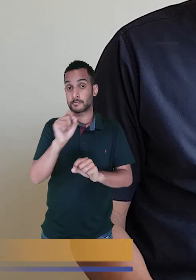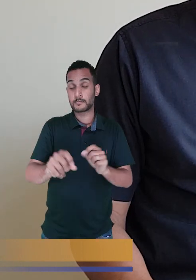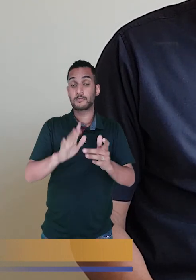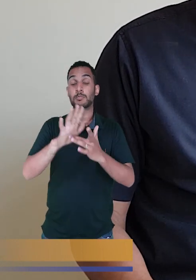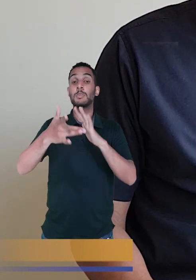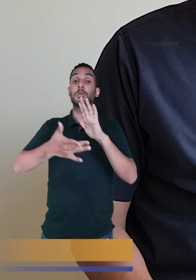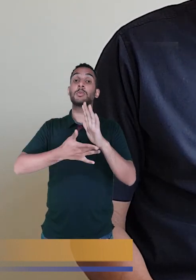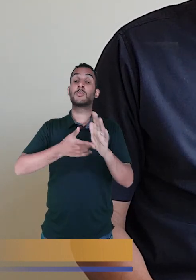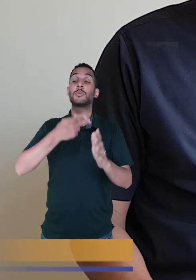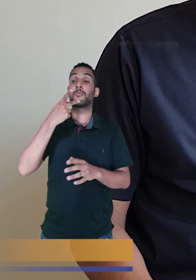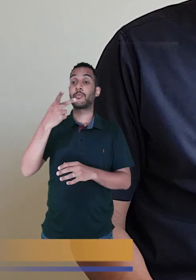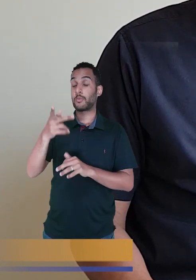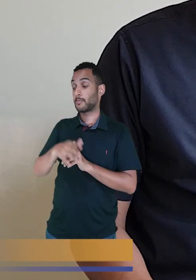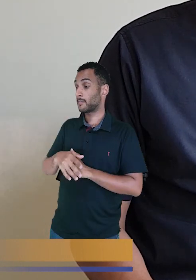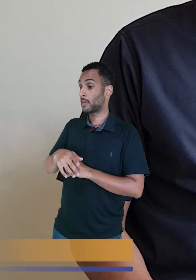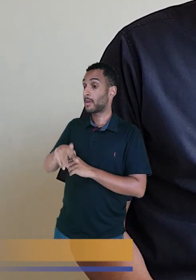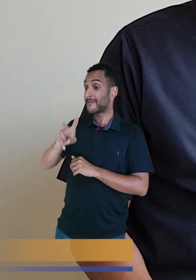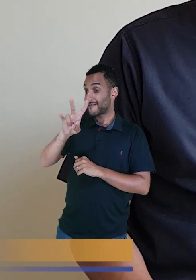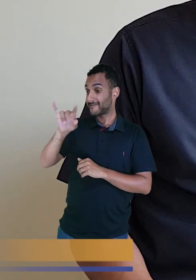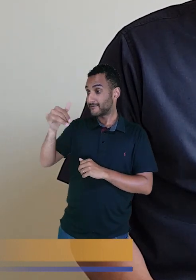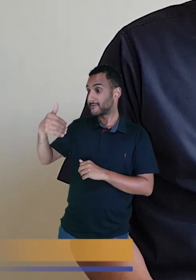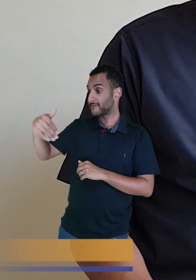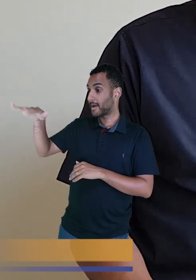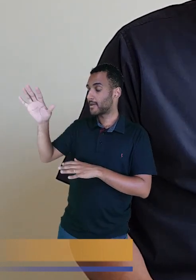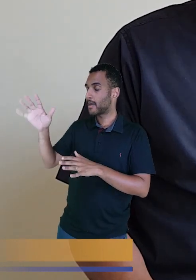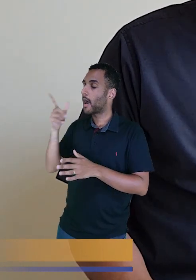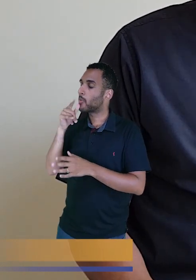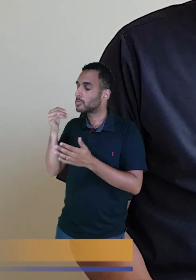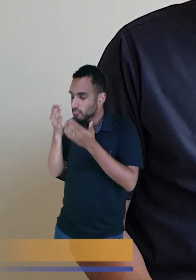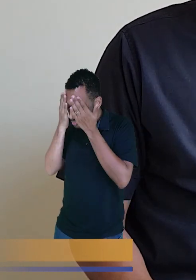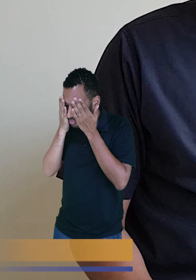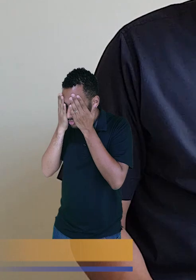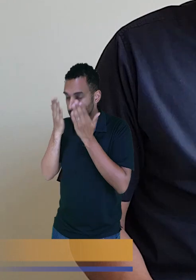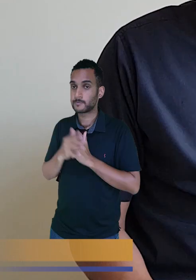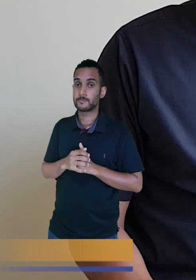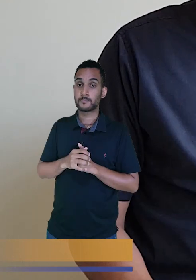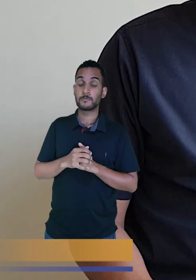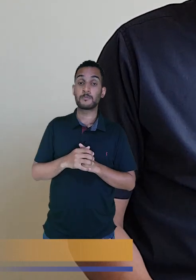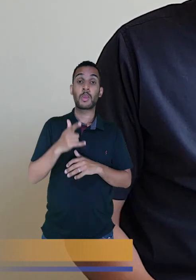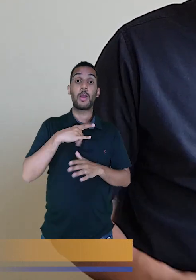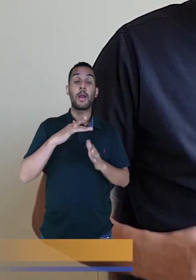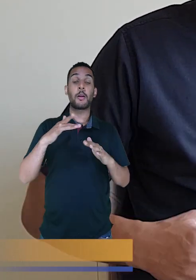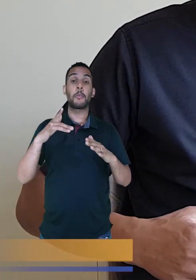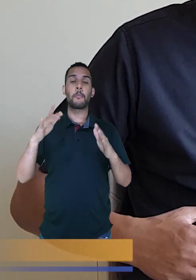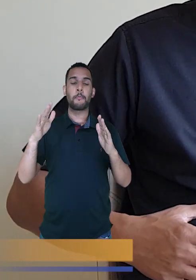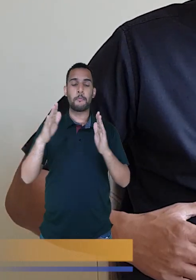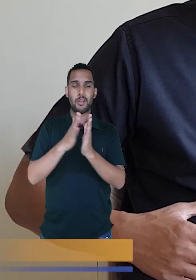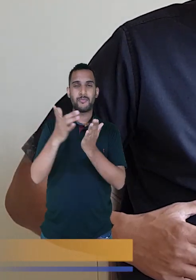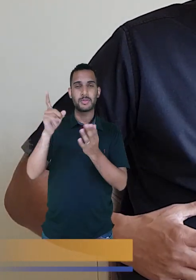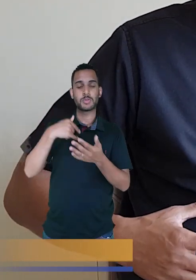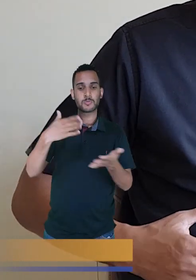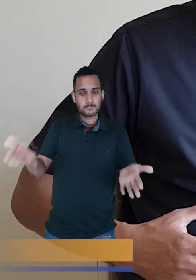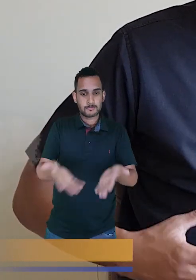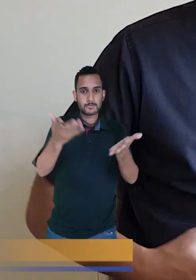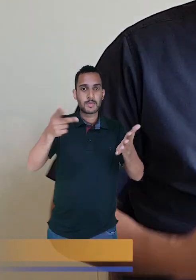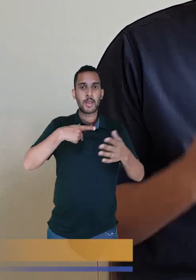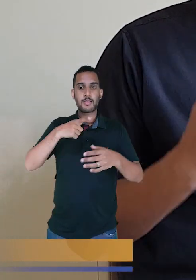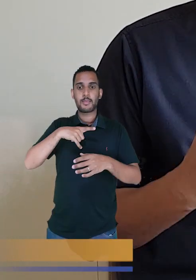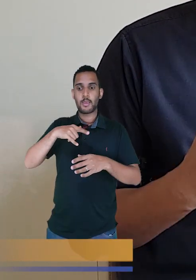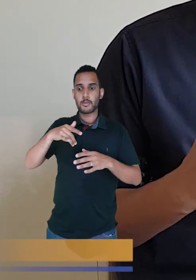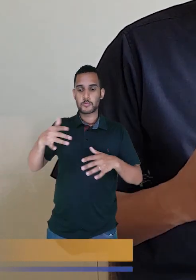essa Lexo Divina é uma palavra que sai da boca de Jesus: vai lavar-te. A palavra nos coloca